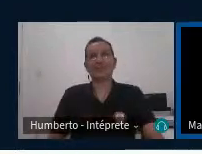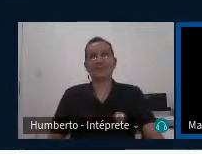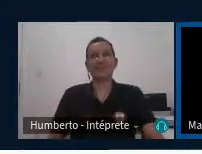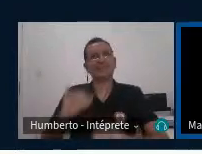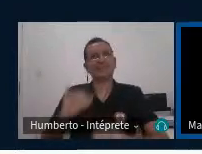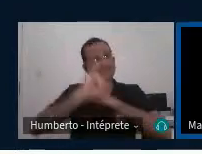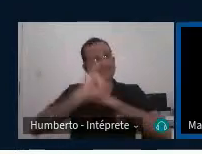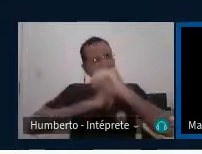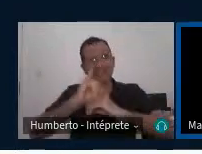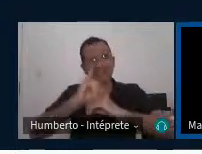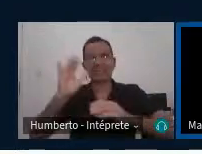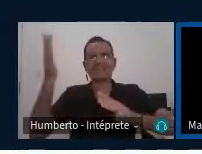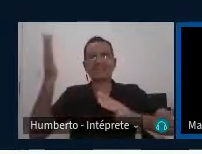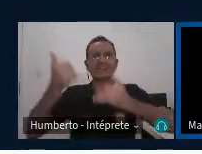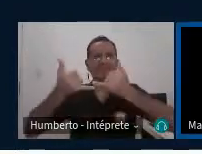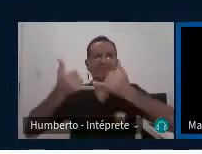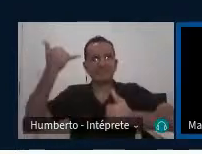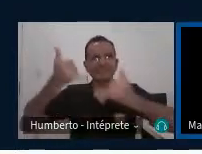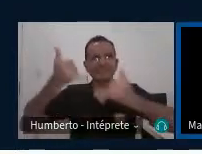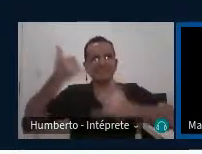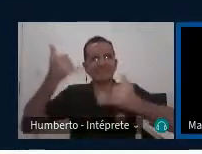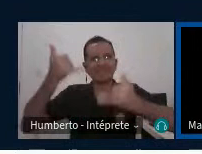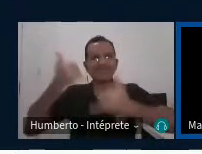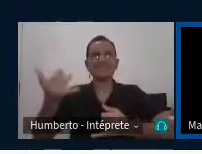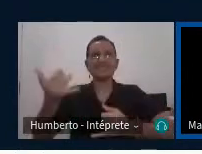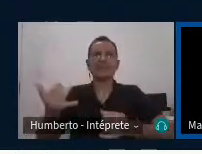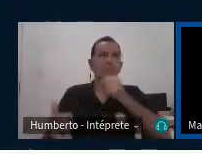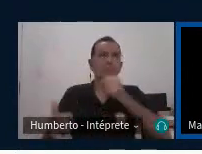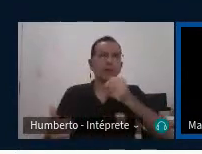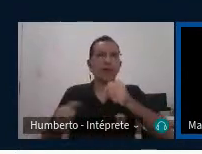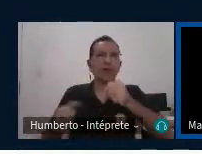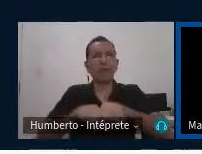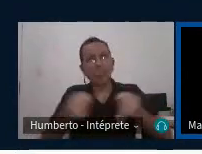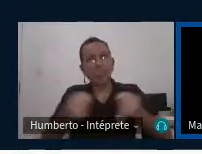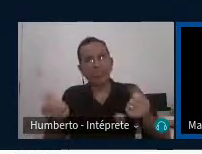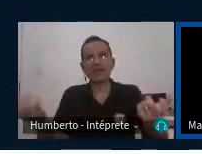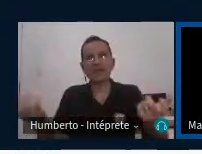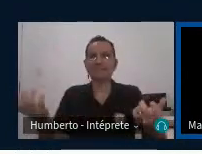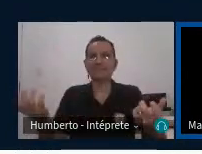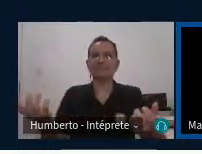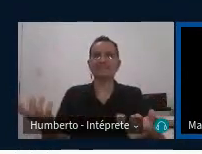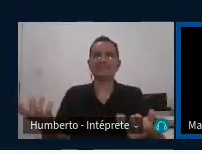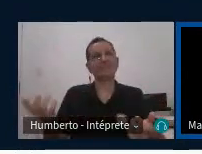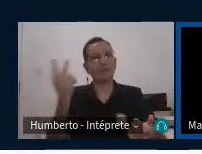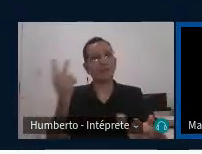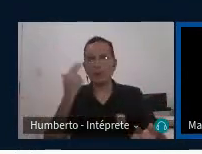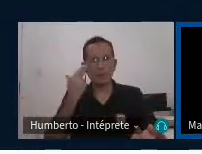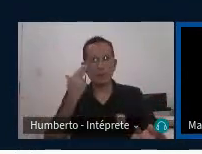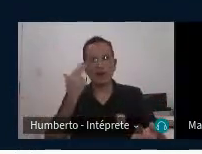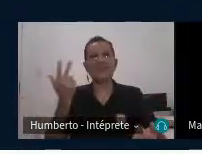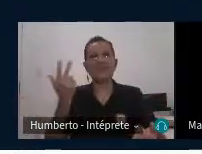o microfone dá problema, o celular que descarrega, normal. Estamos vivendo em um tempo que é assim.